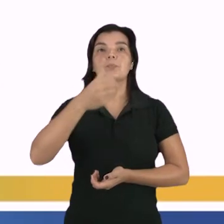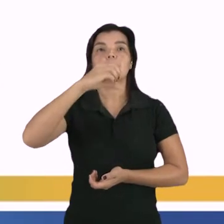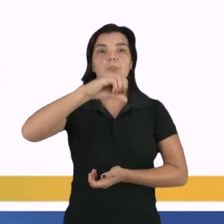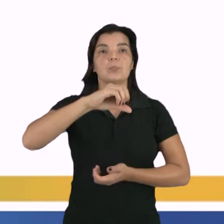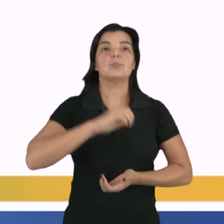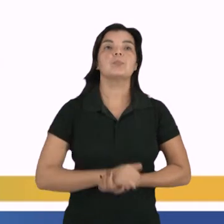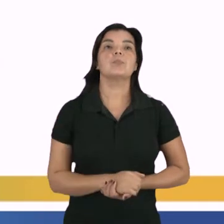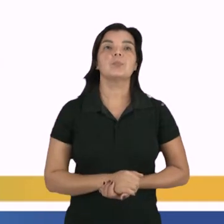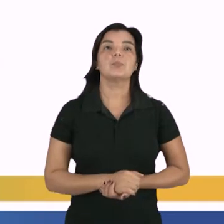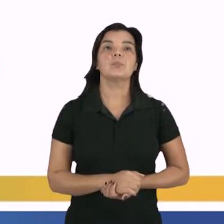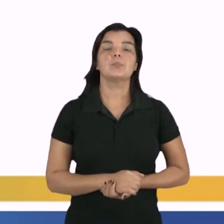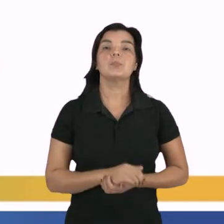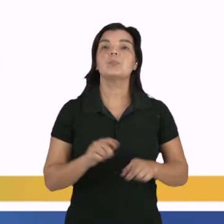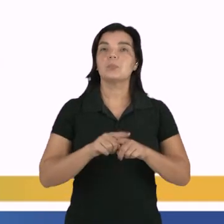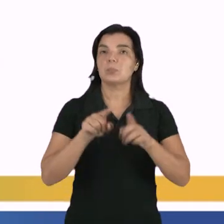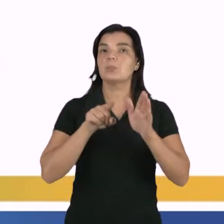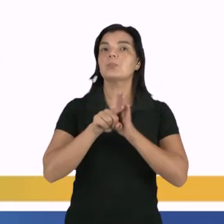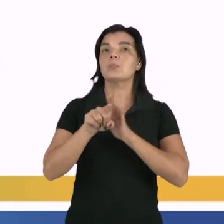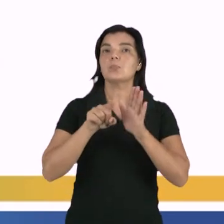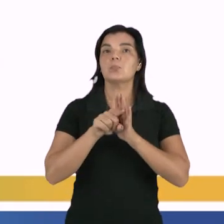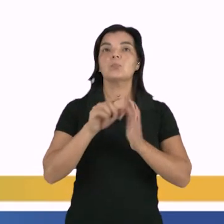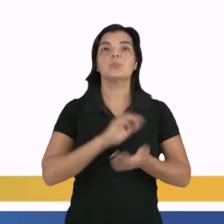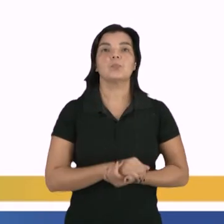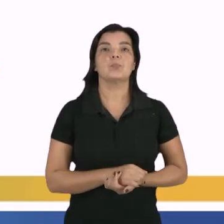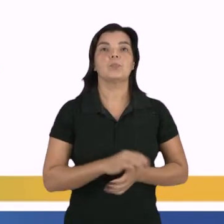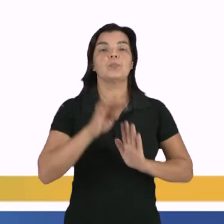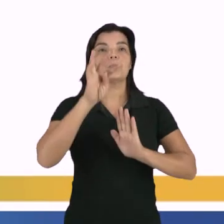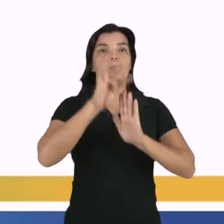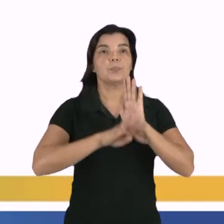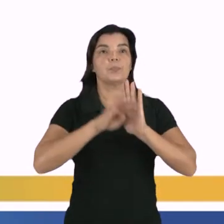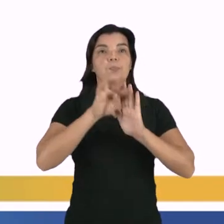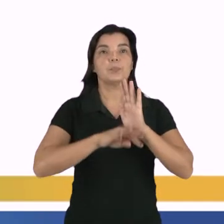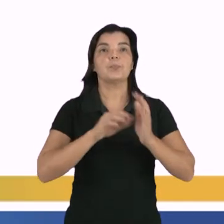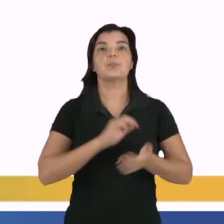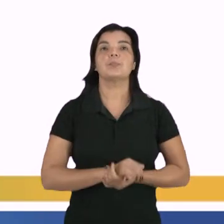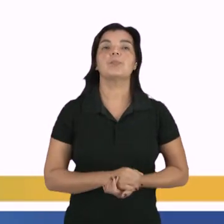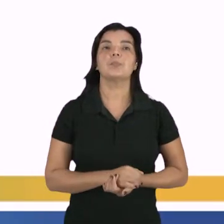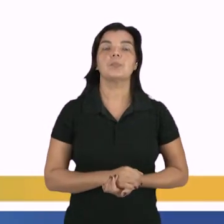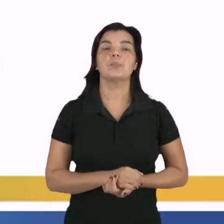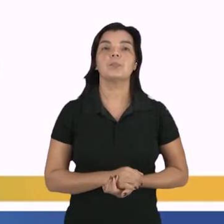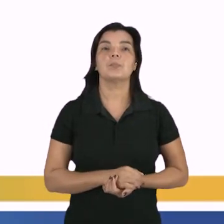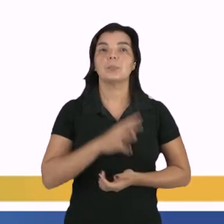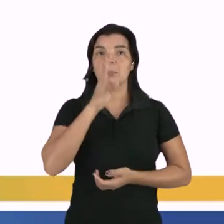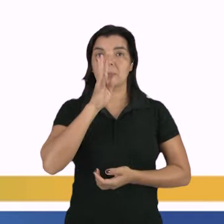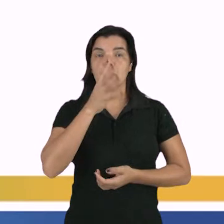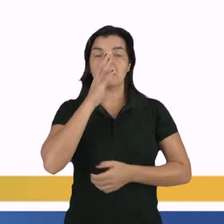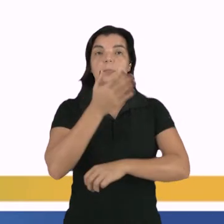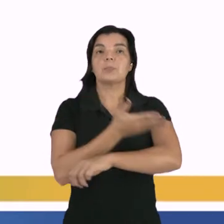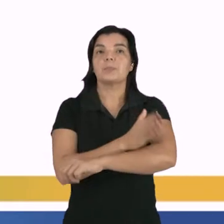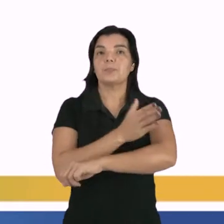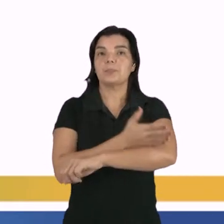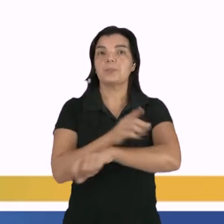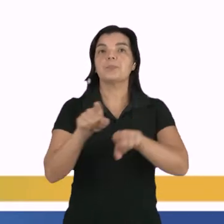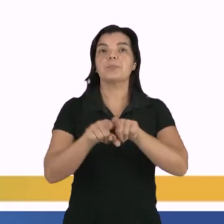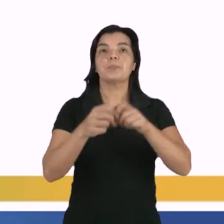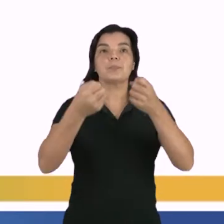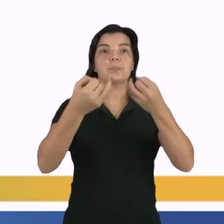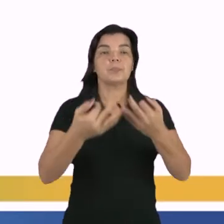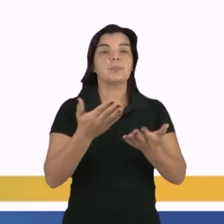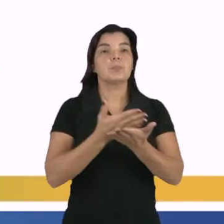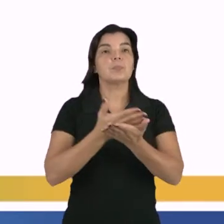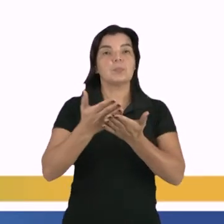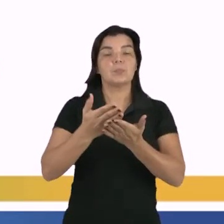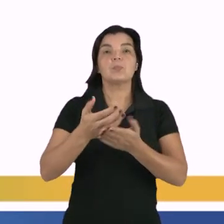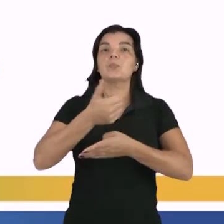2019. Olha, caiu essa questão. No texto 1, no texto do Kant, na Crítica da Razão Prática, essa obra onde ele fala sobre